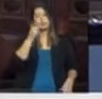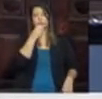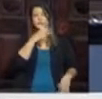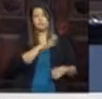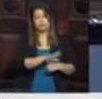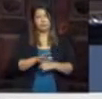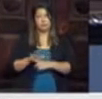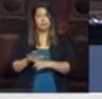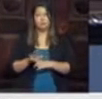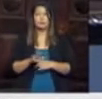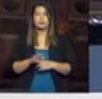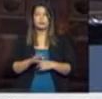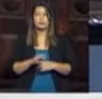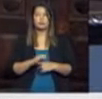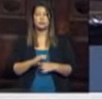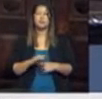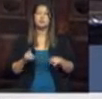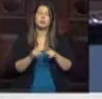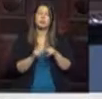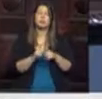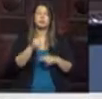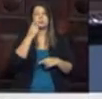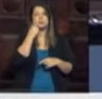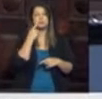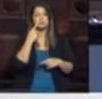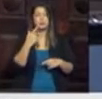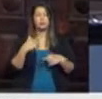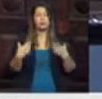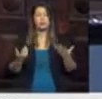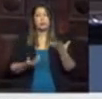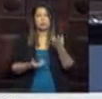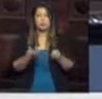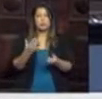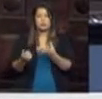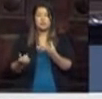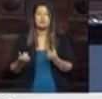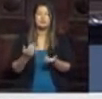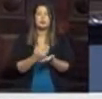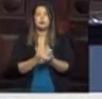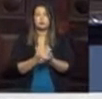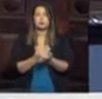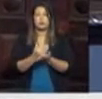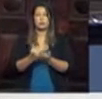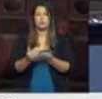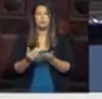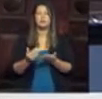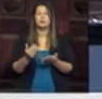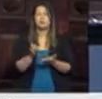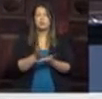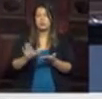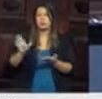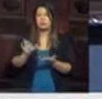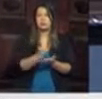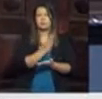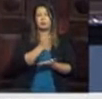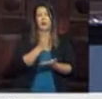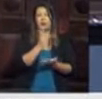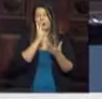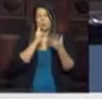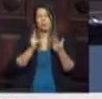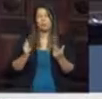da tributação, da CPI, etc., a gente começa a separar o joio do